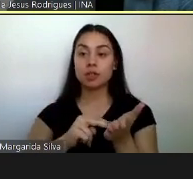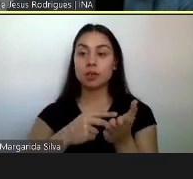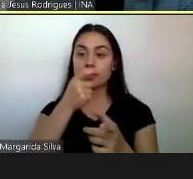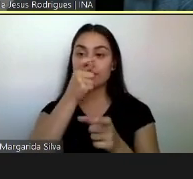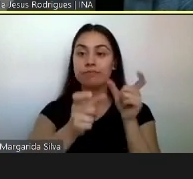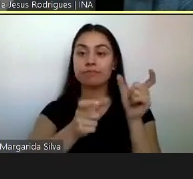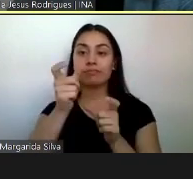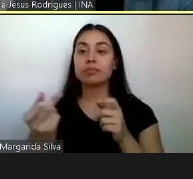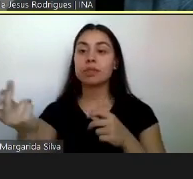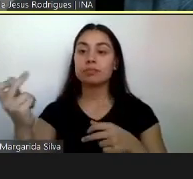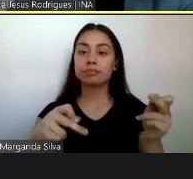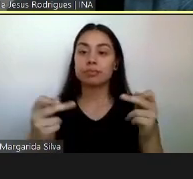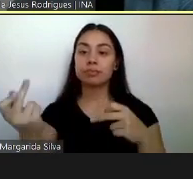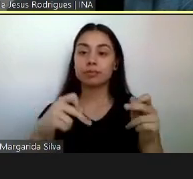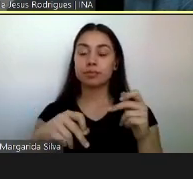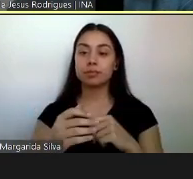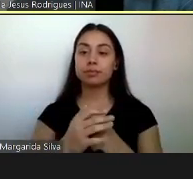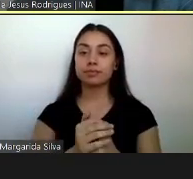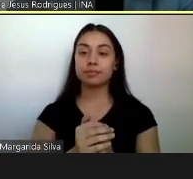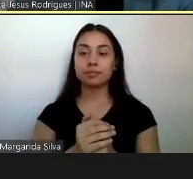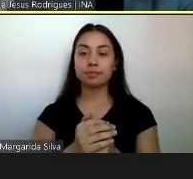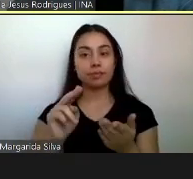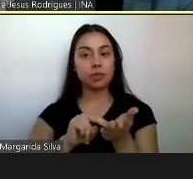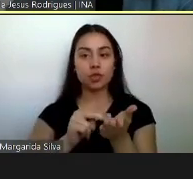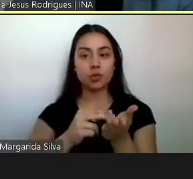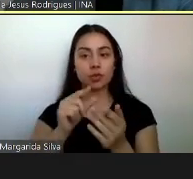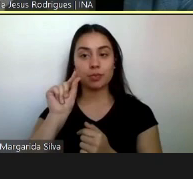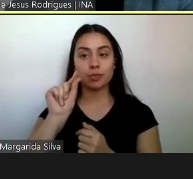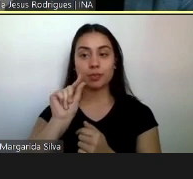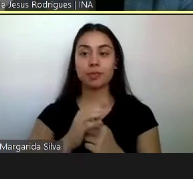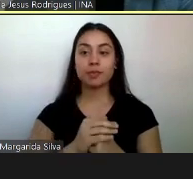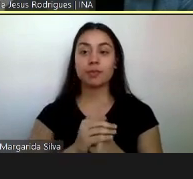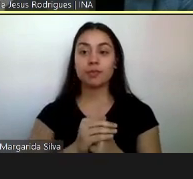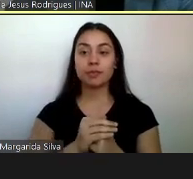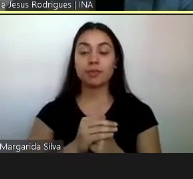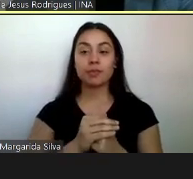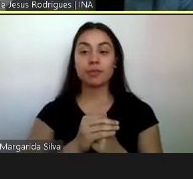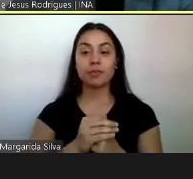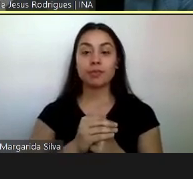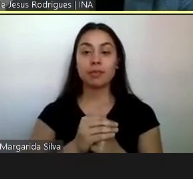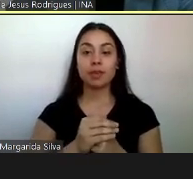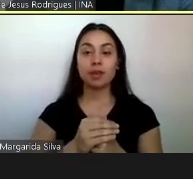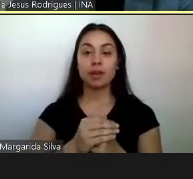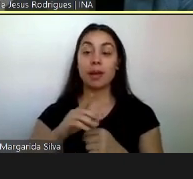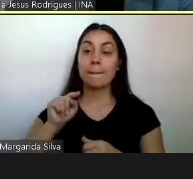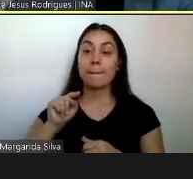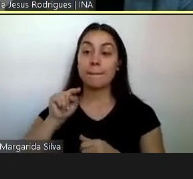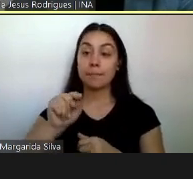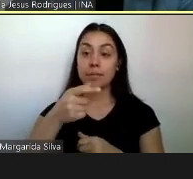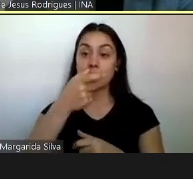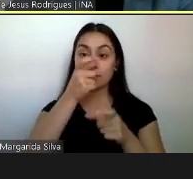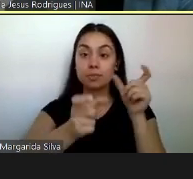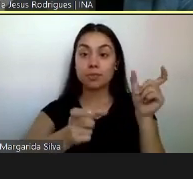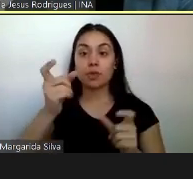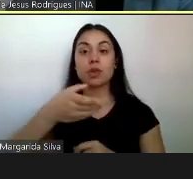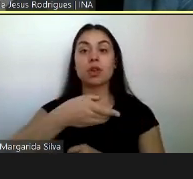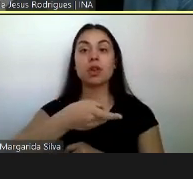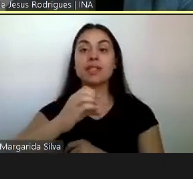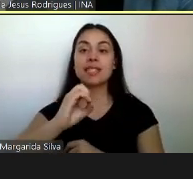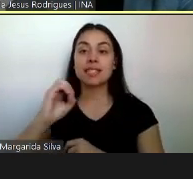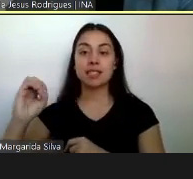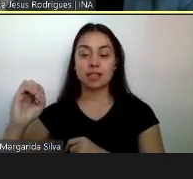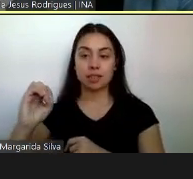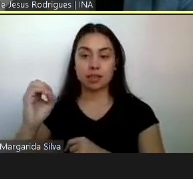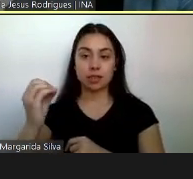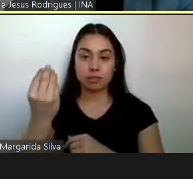em sala, vamos dar aqui um compasso de espera. Registámos mais de 900 inscrições, peço